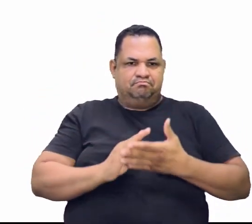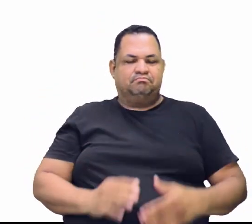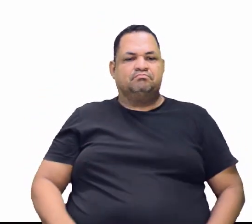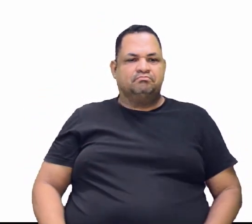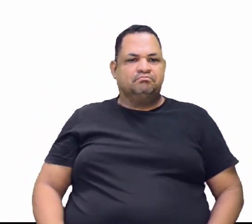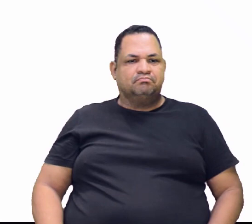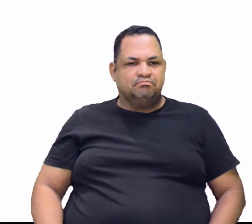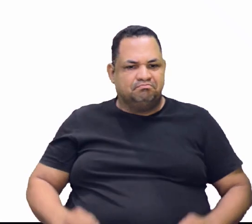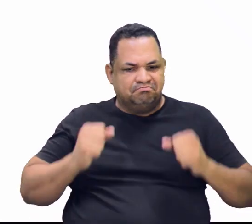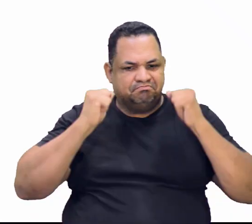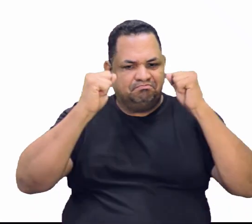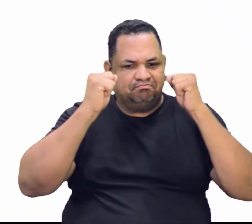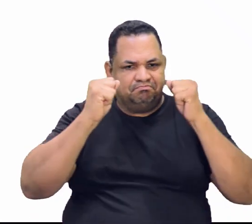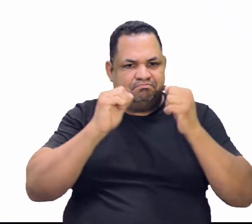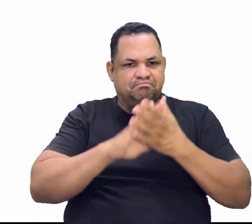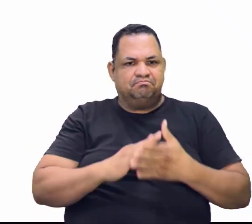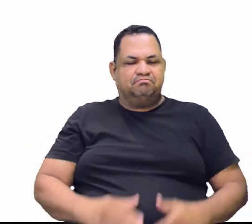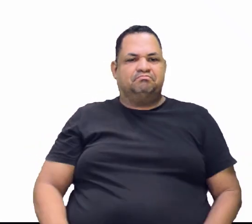ativista,